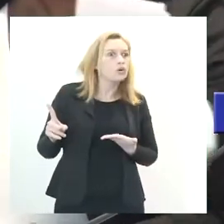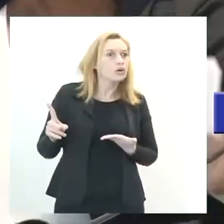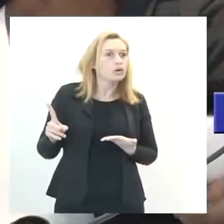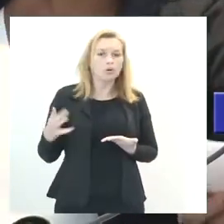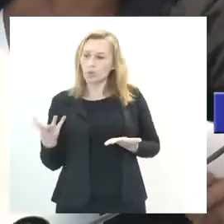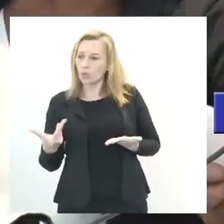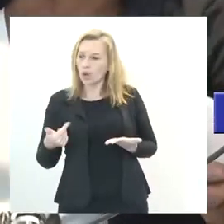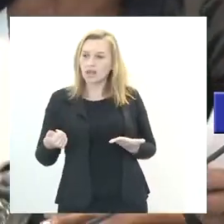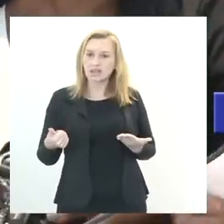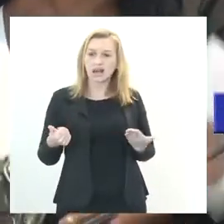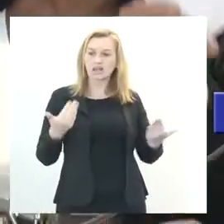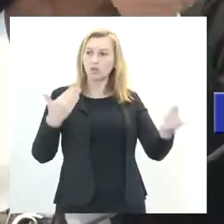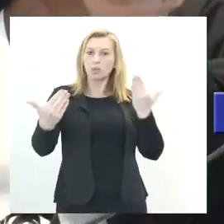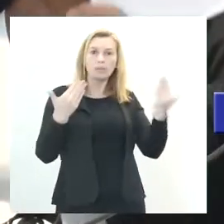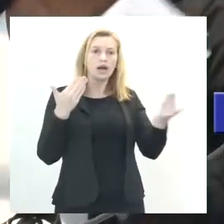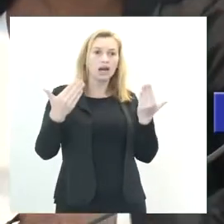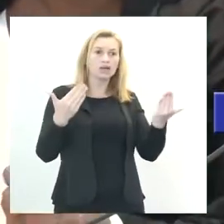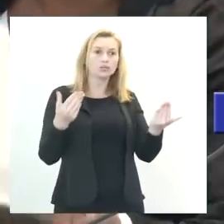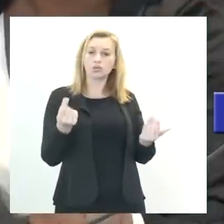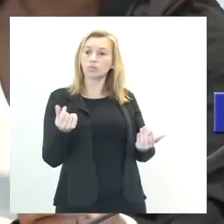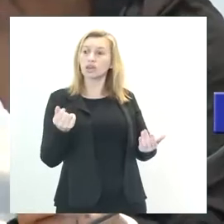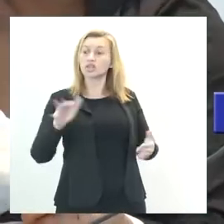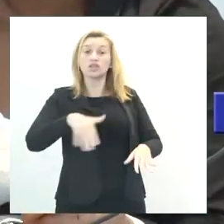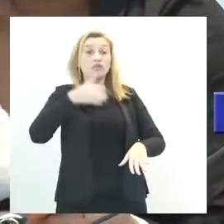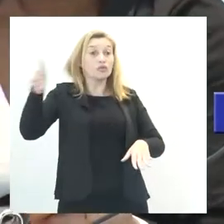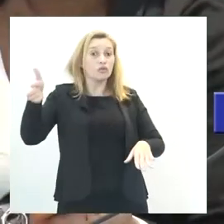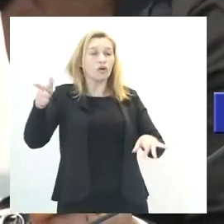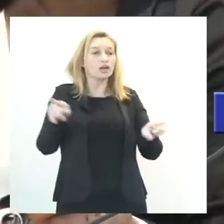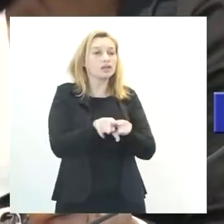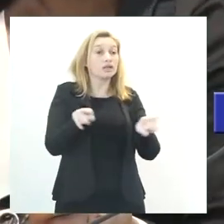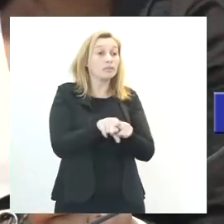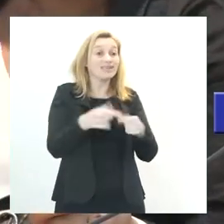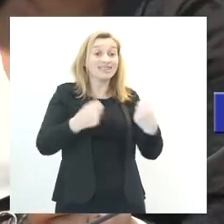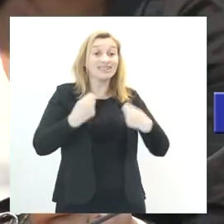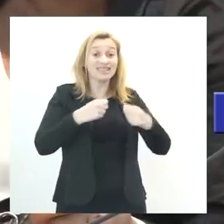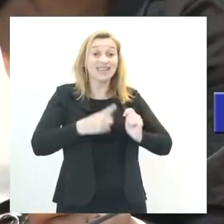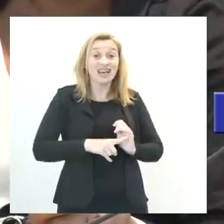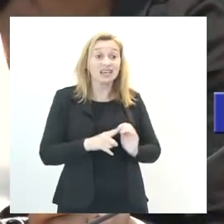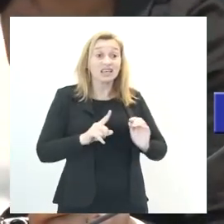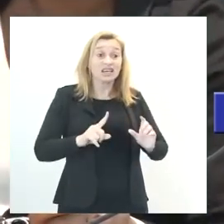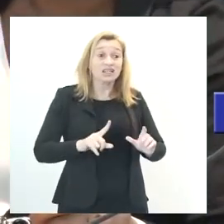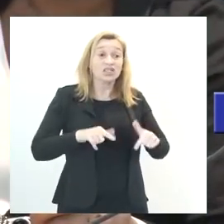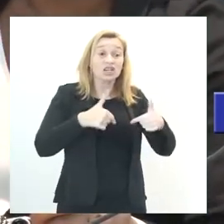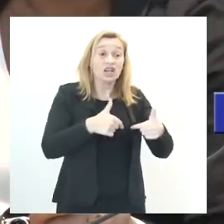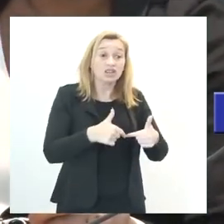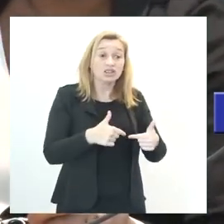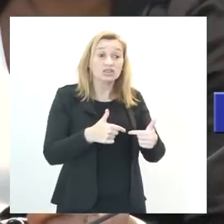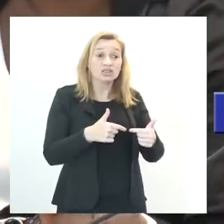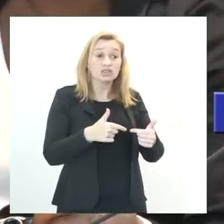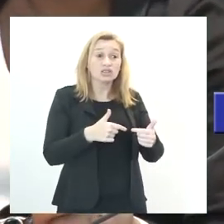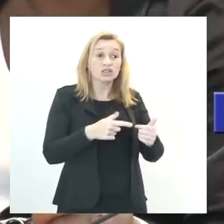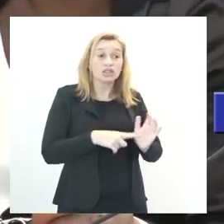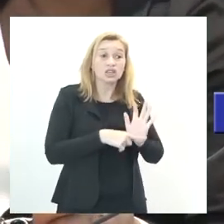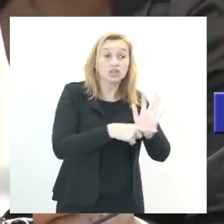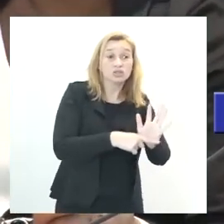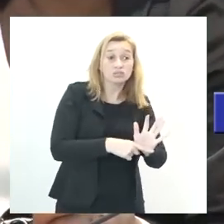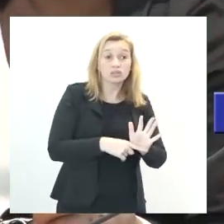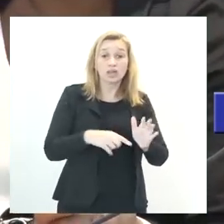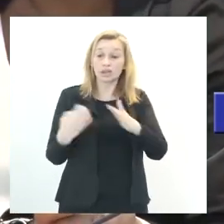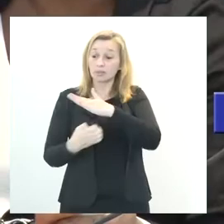idade confiança Internacional e ao mesmo tempo a necessidade de atender a empresas estrangeiras Maciel